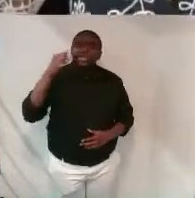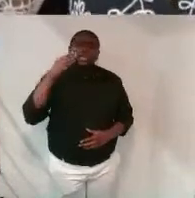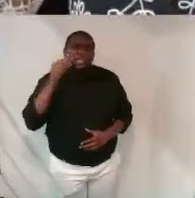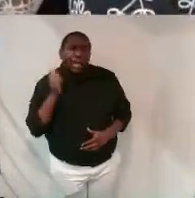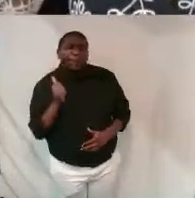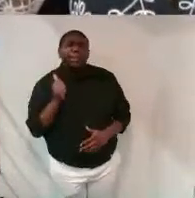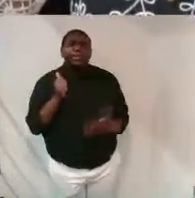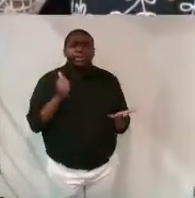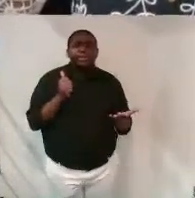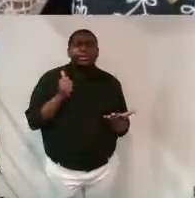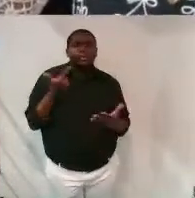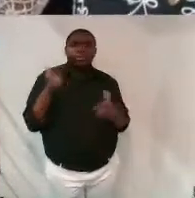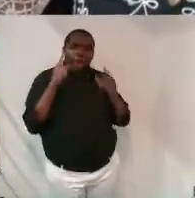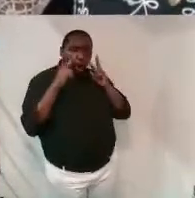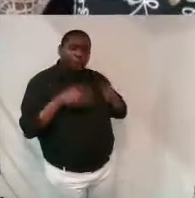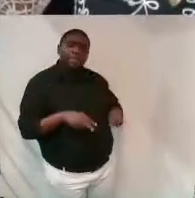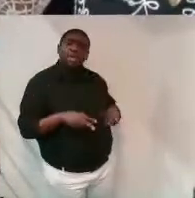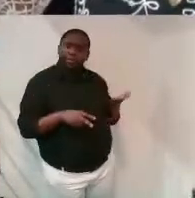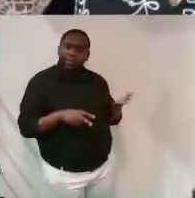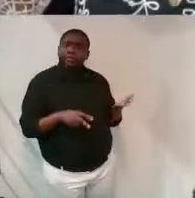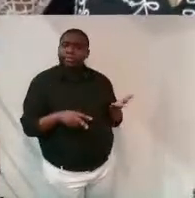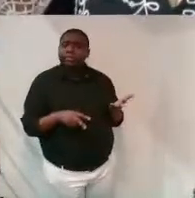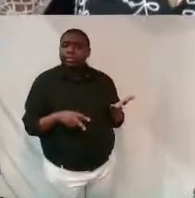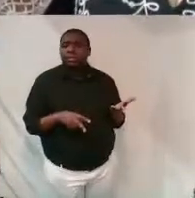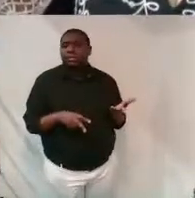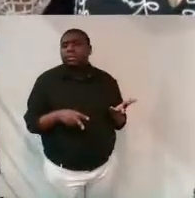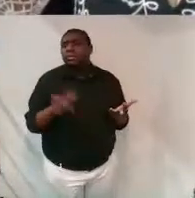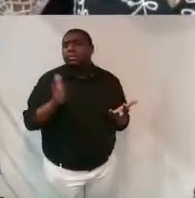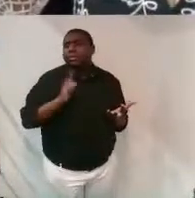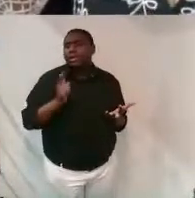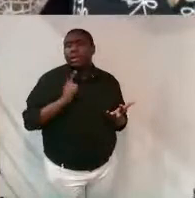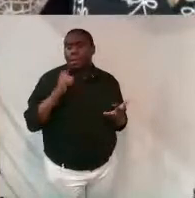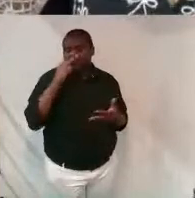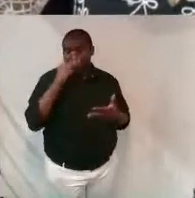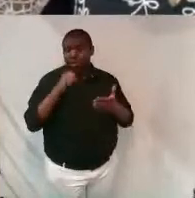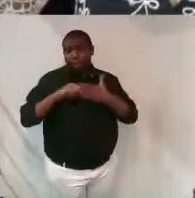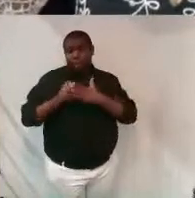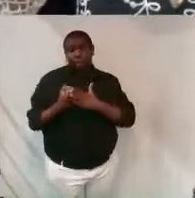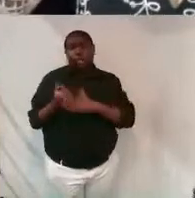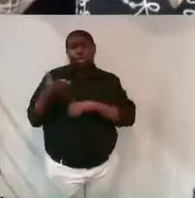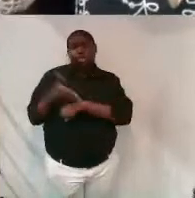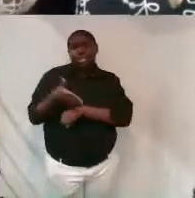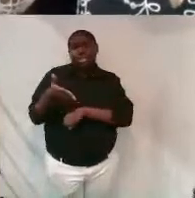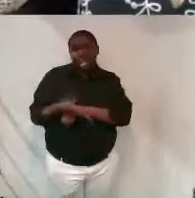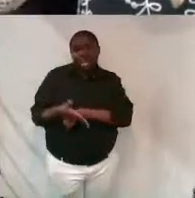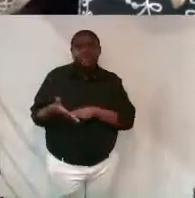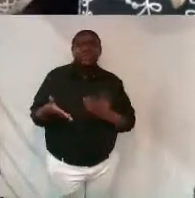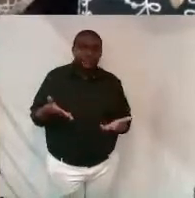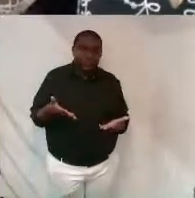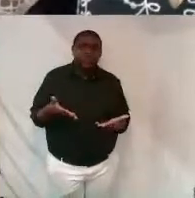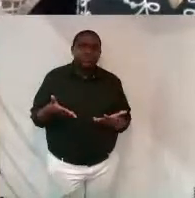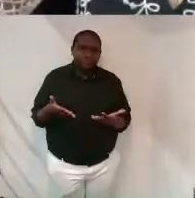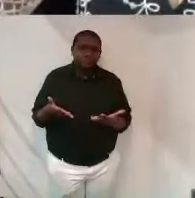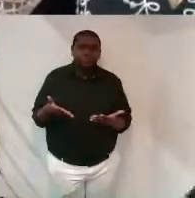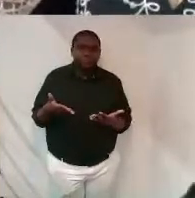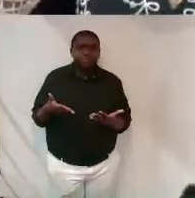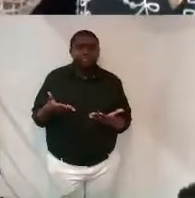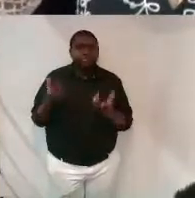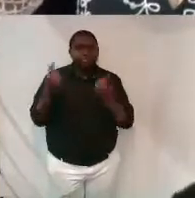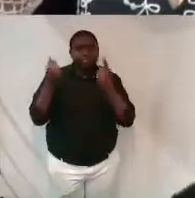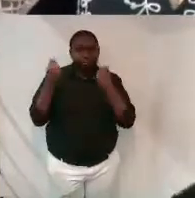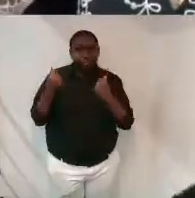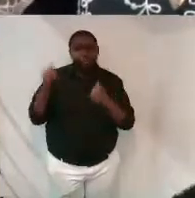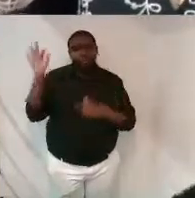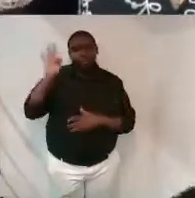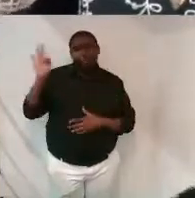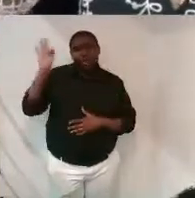a não observância acaba representando um mecanismo de vedação a acesso a recursos federais. E ela